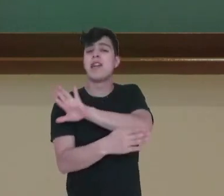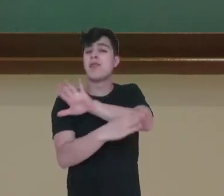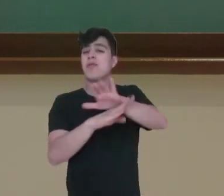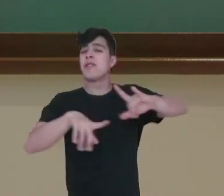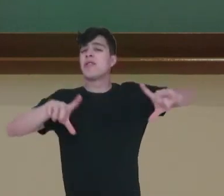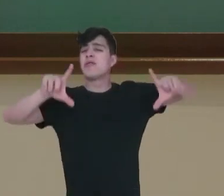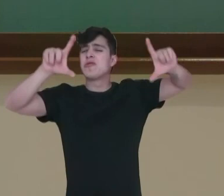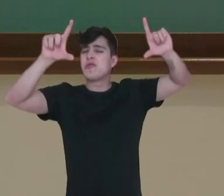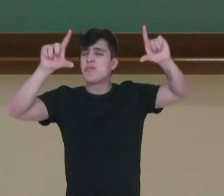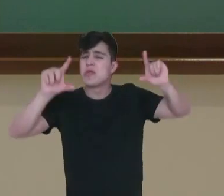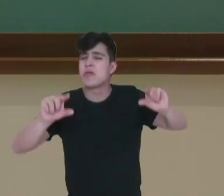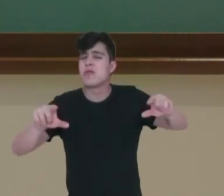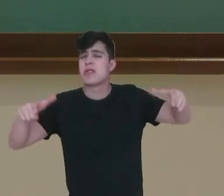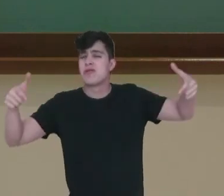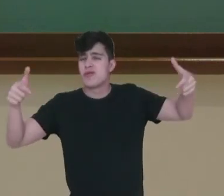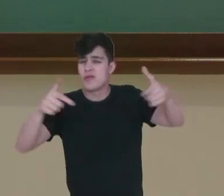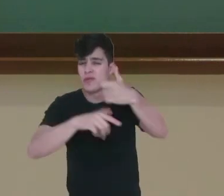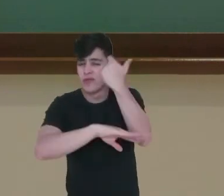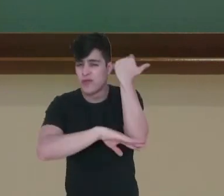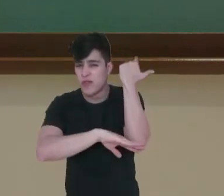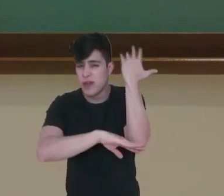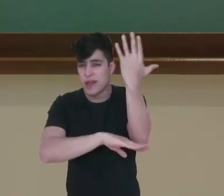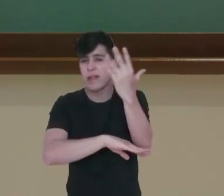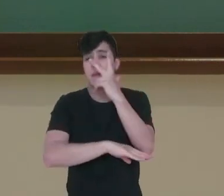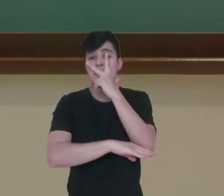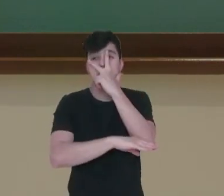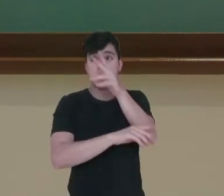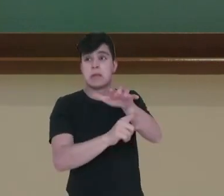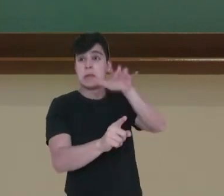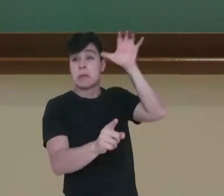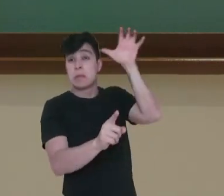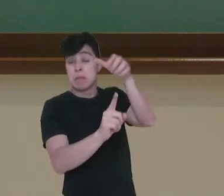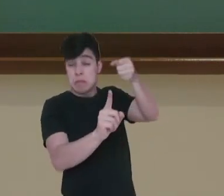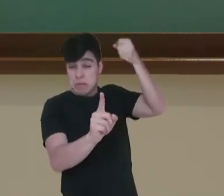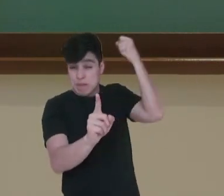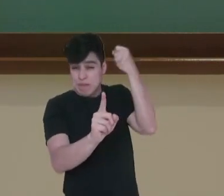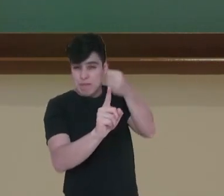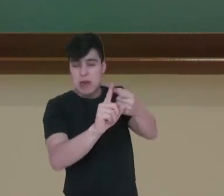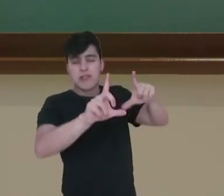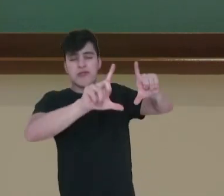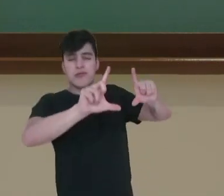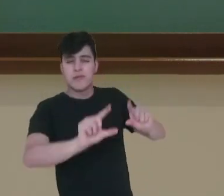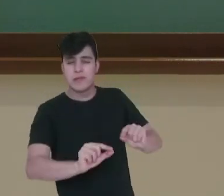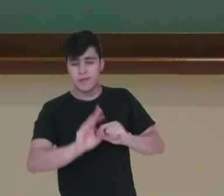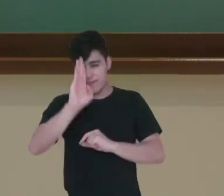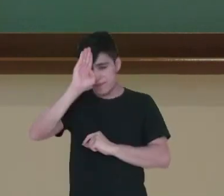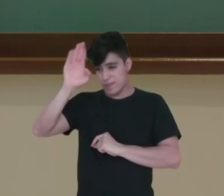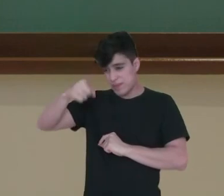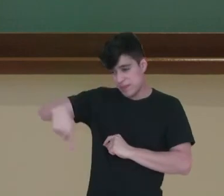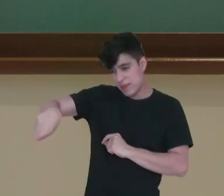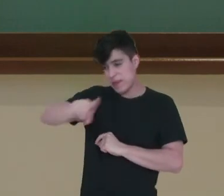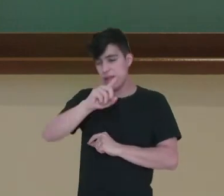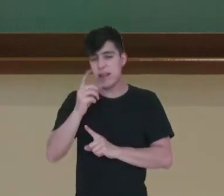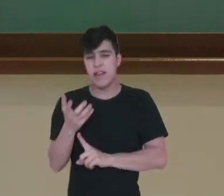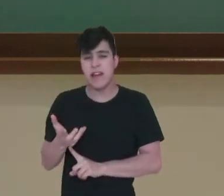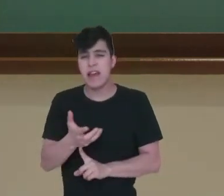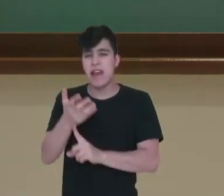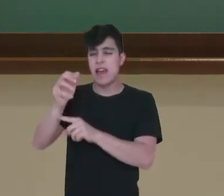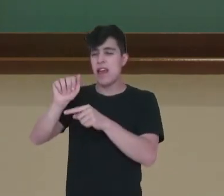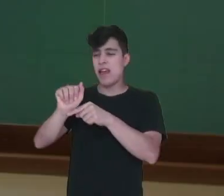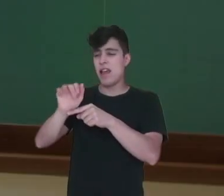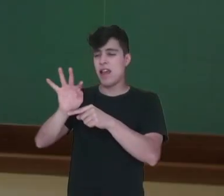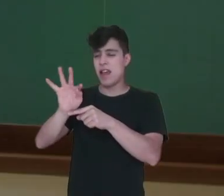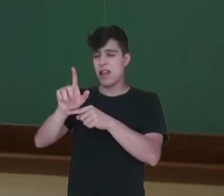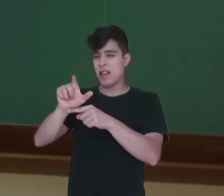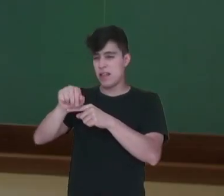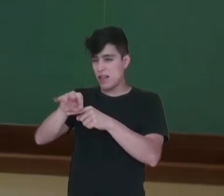impactos de destruição, de desmatamento das áreas florestais do Brasil, especialmente da floresta atlântica nesse caso? Então vamos à